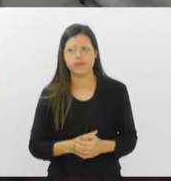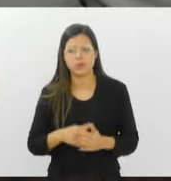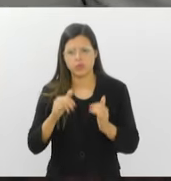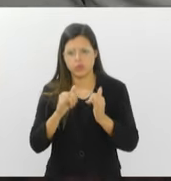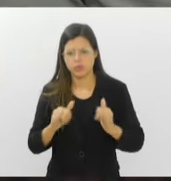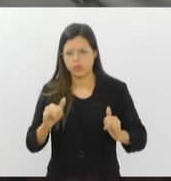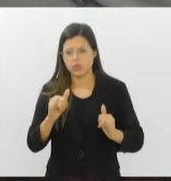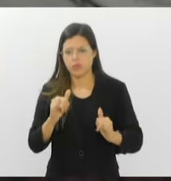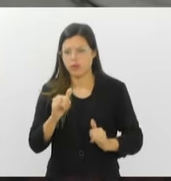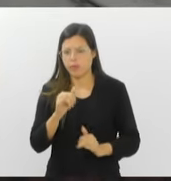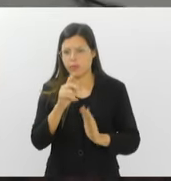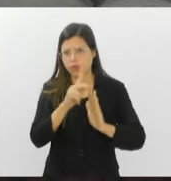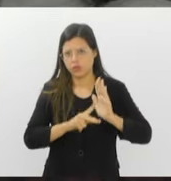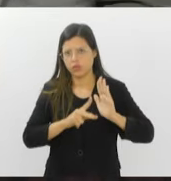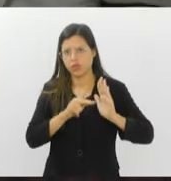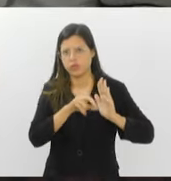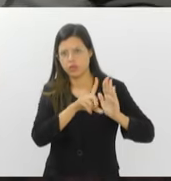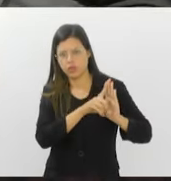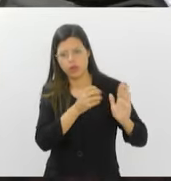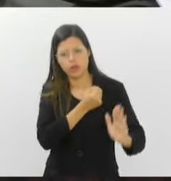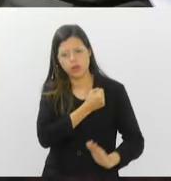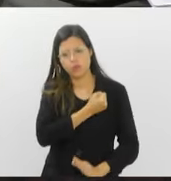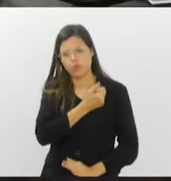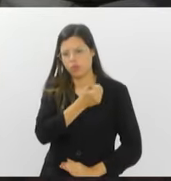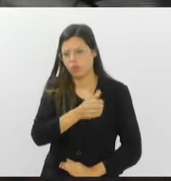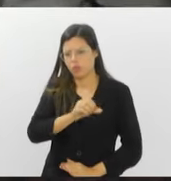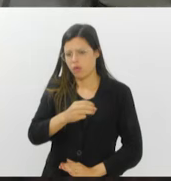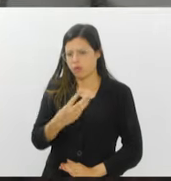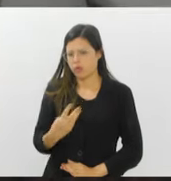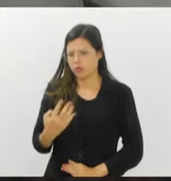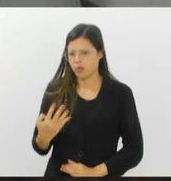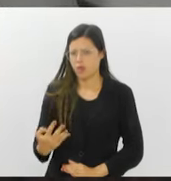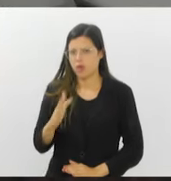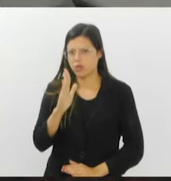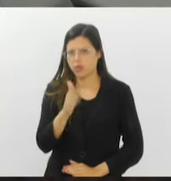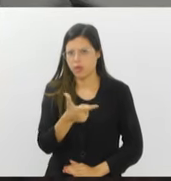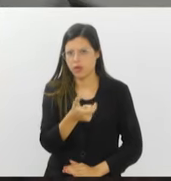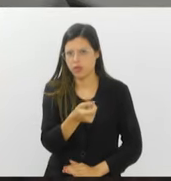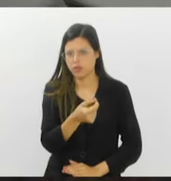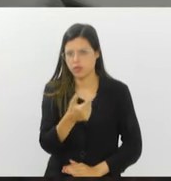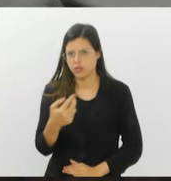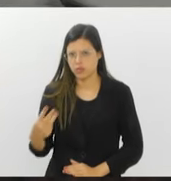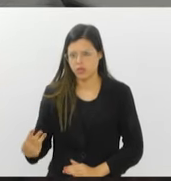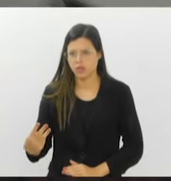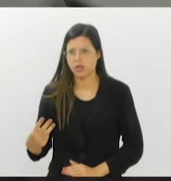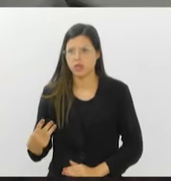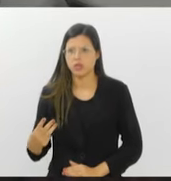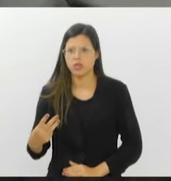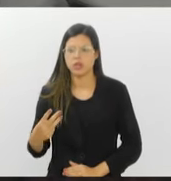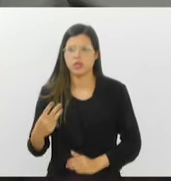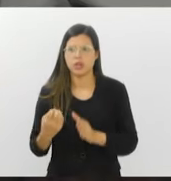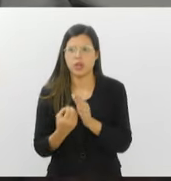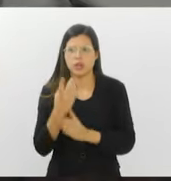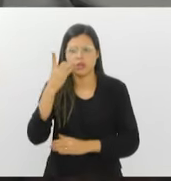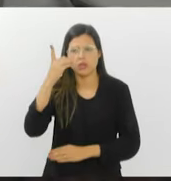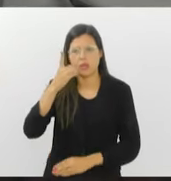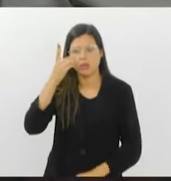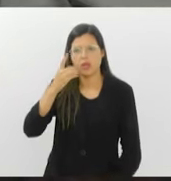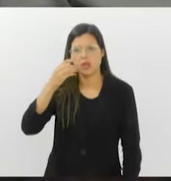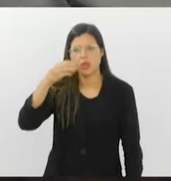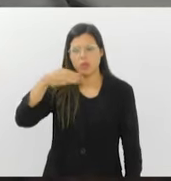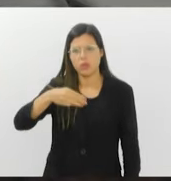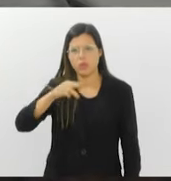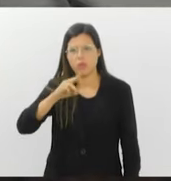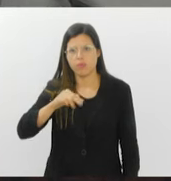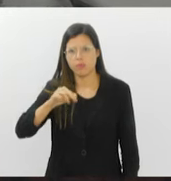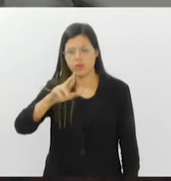Anuncio projeto de lei número 1934 de 2023, de autoria do deputado Munir Neto,